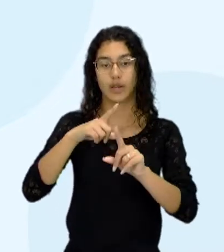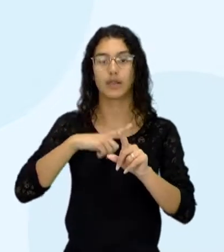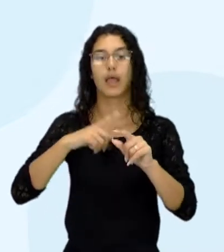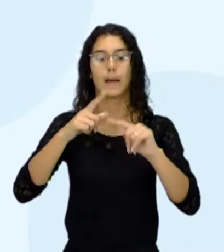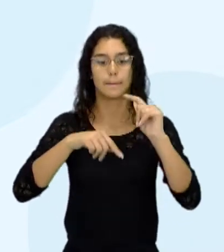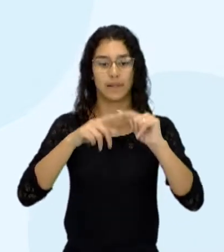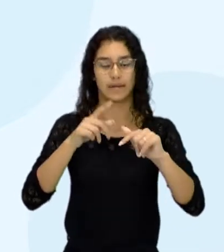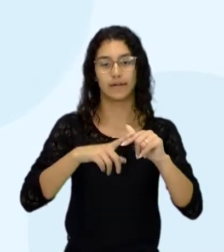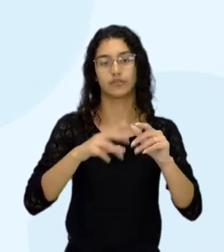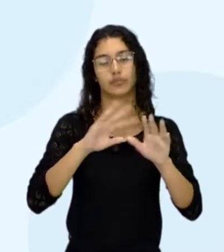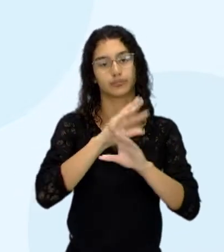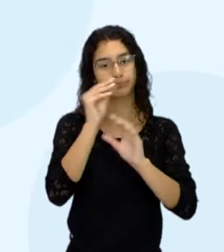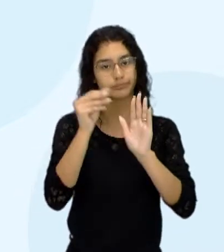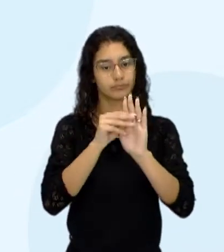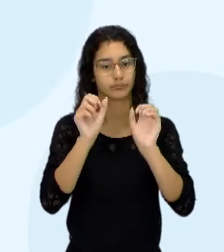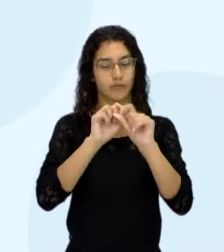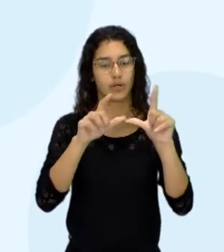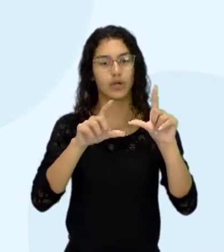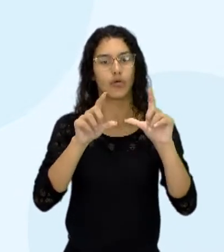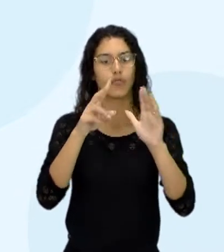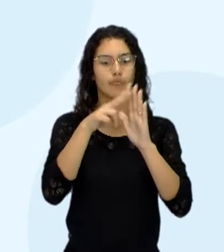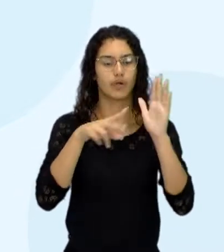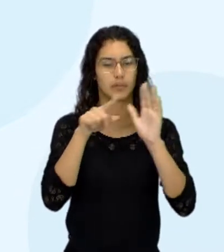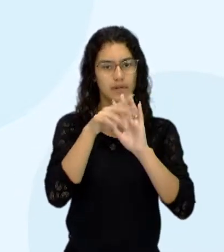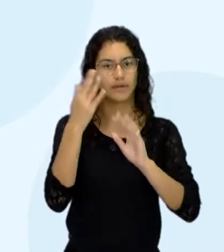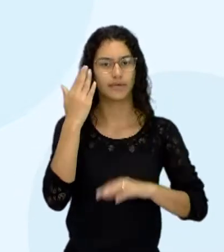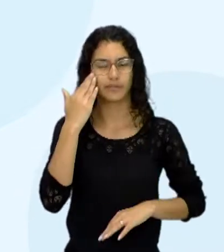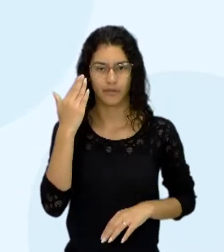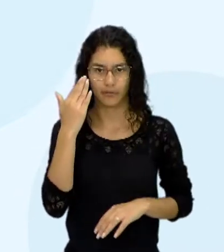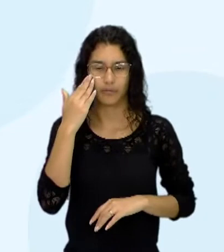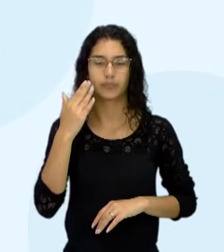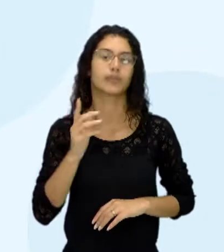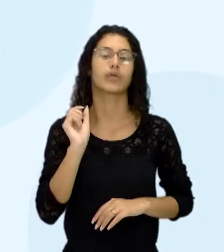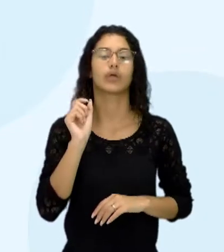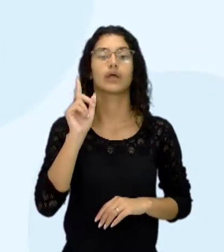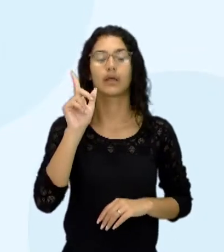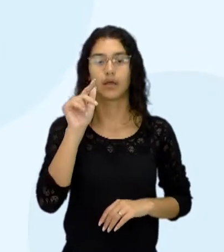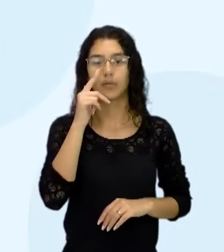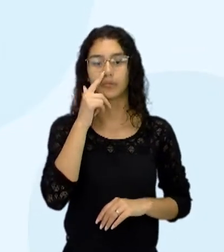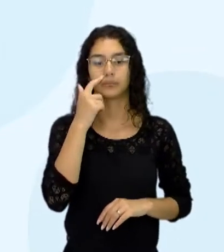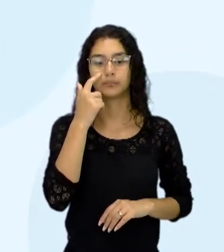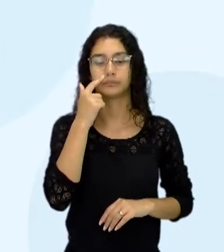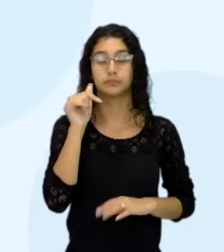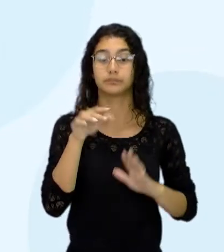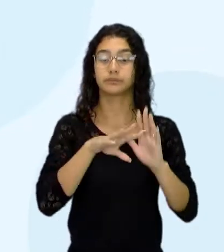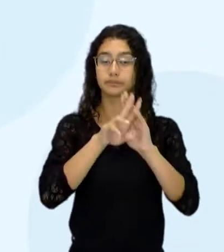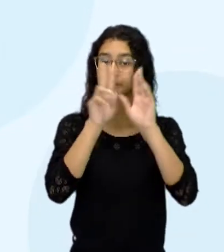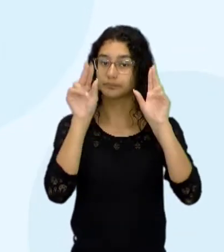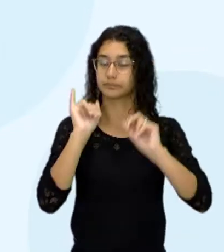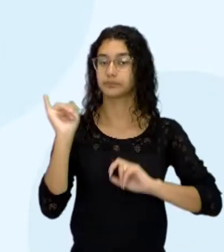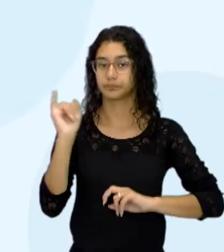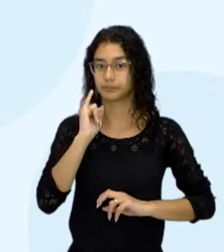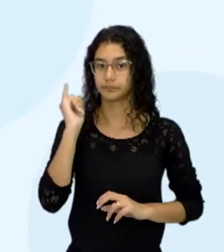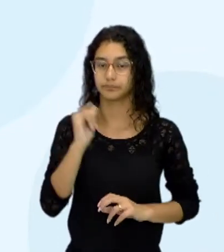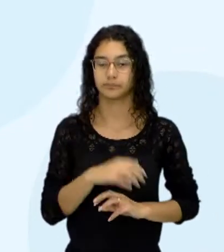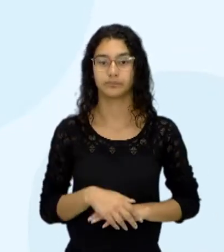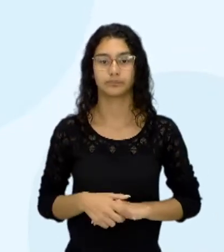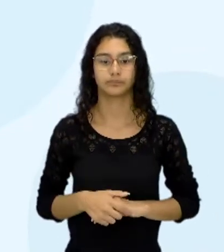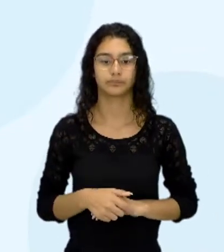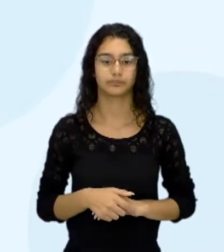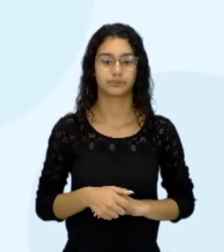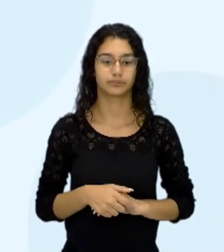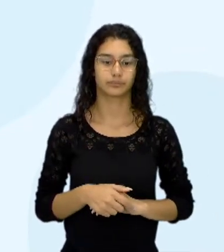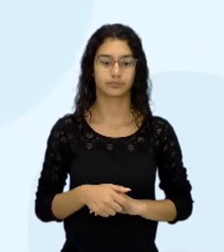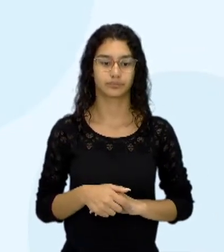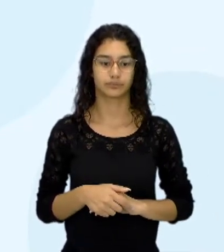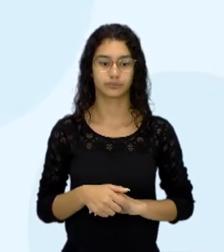aberta, não vou conseguir colocar na tela, mas eu vou ler alguns trechos aqui só para vocês entenderem do que se trata, que é um tema importante que se fala muito. Como